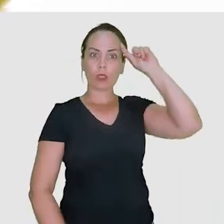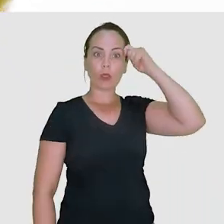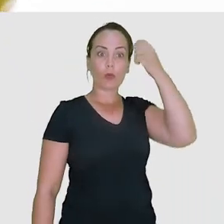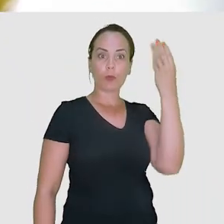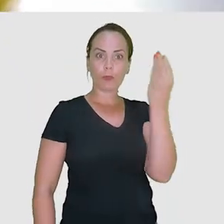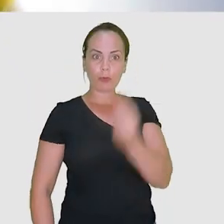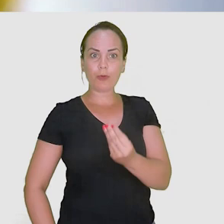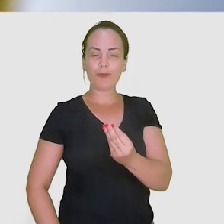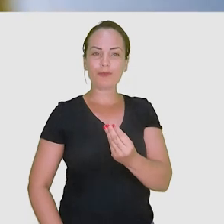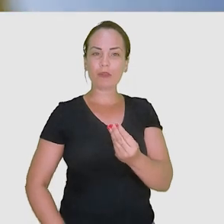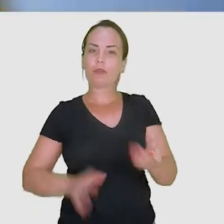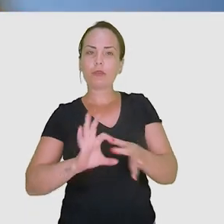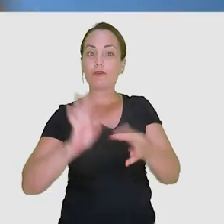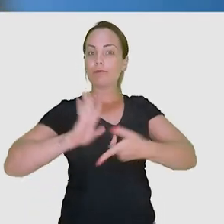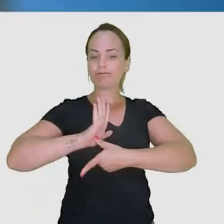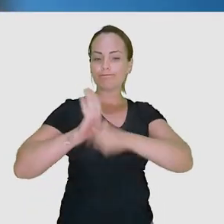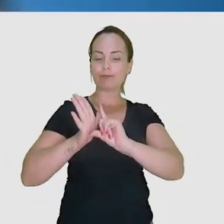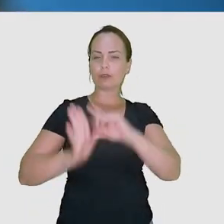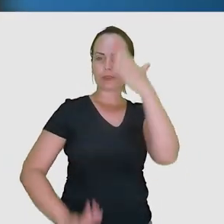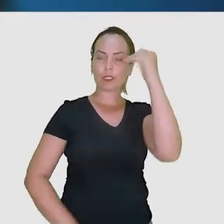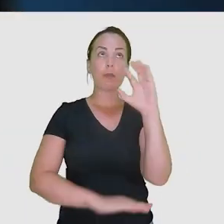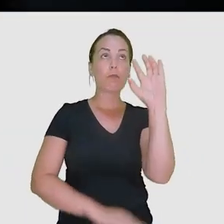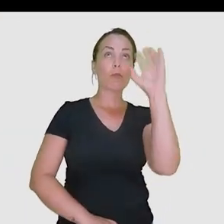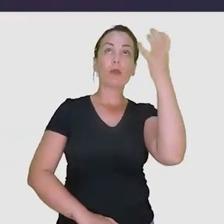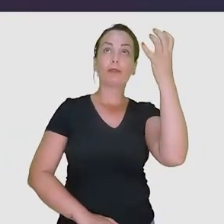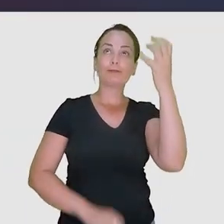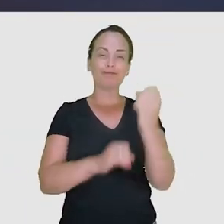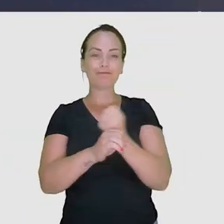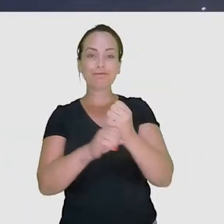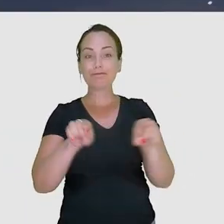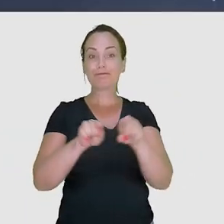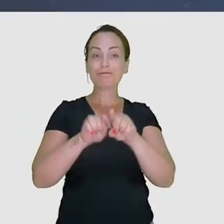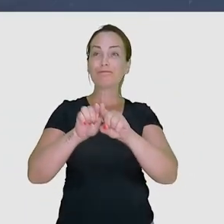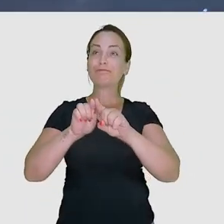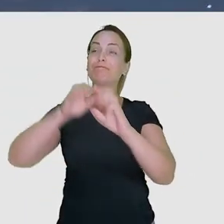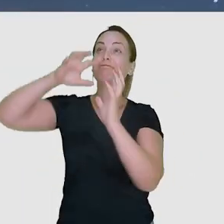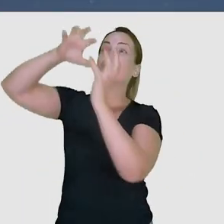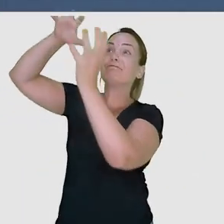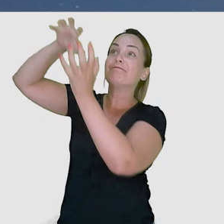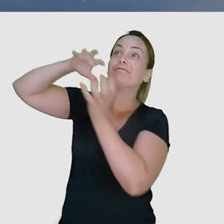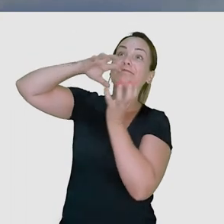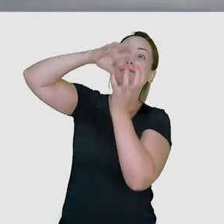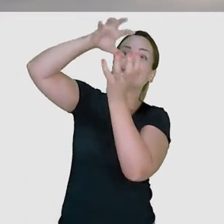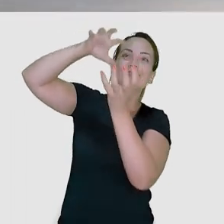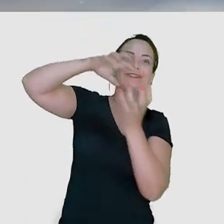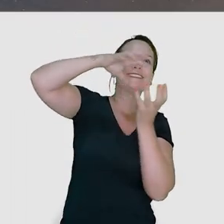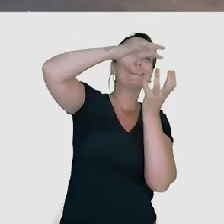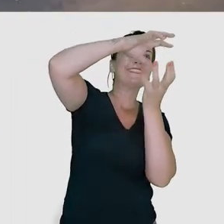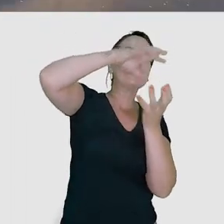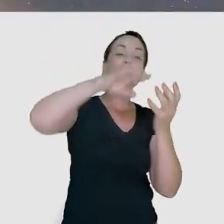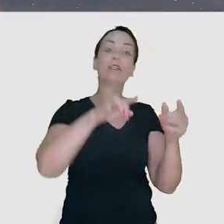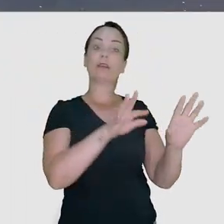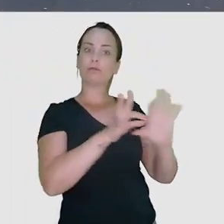povos africanos permitia antecipar as estações do ano, o movimento de corpos celestes e sua relação